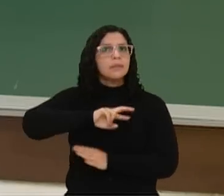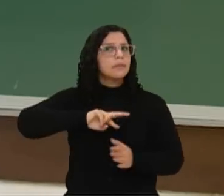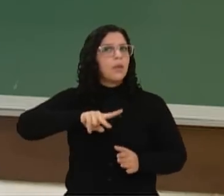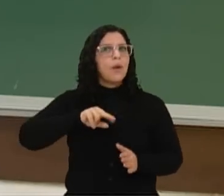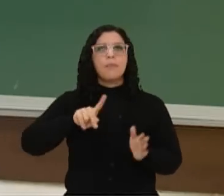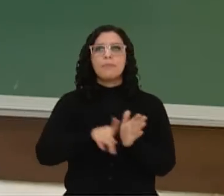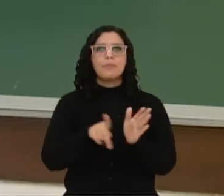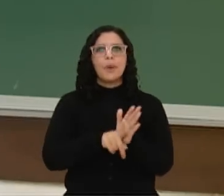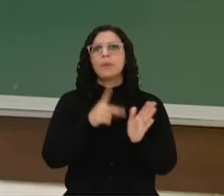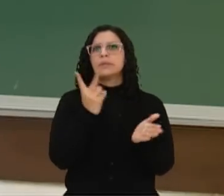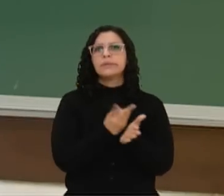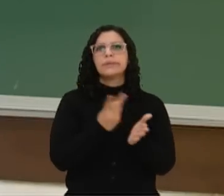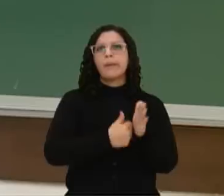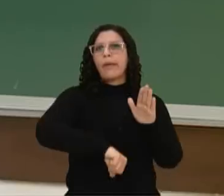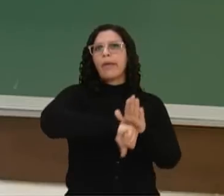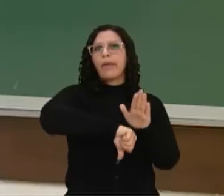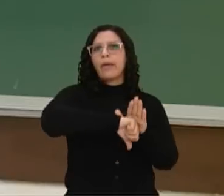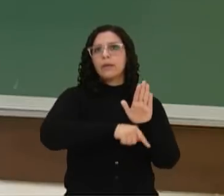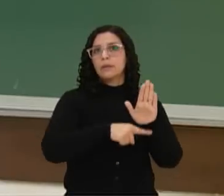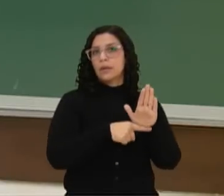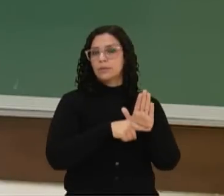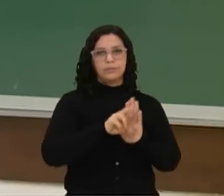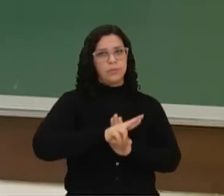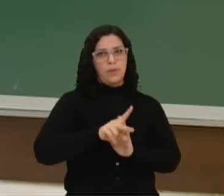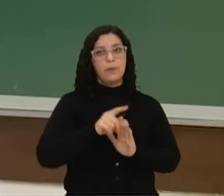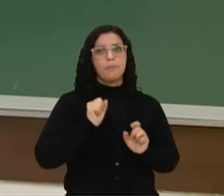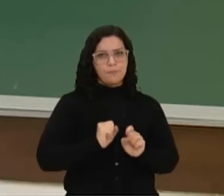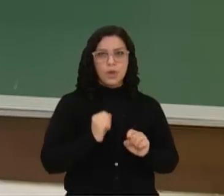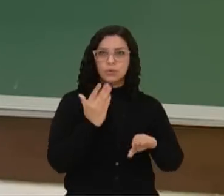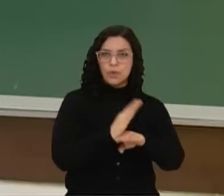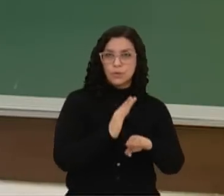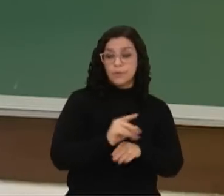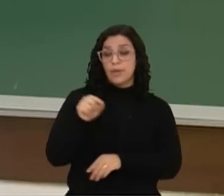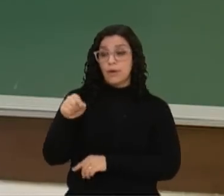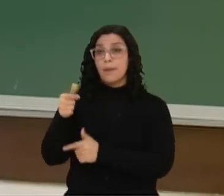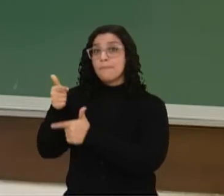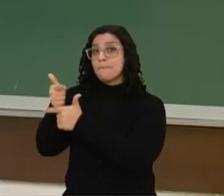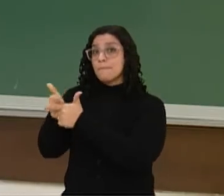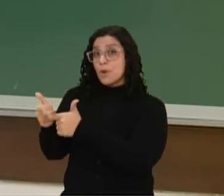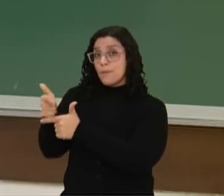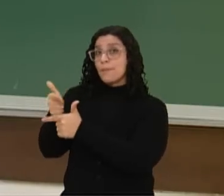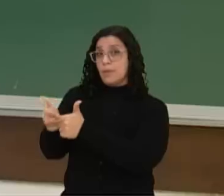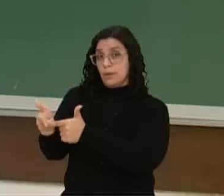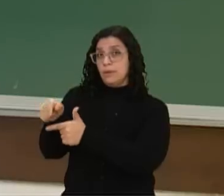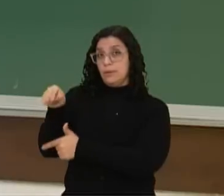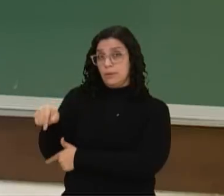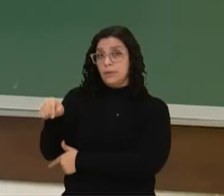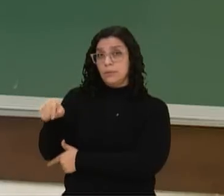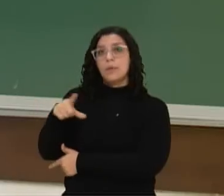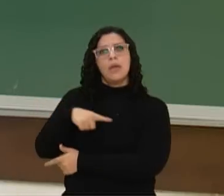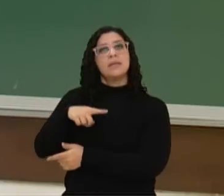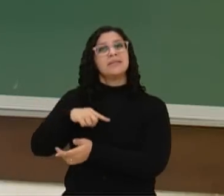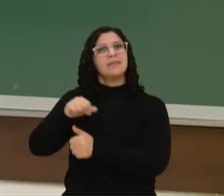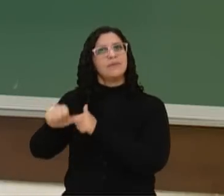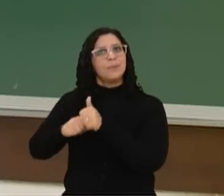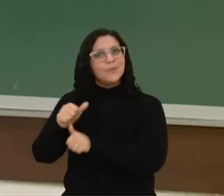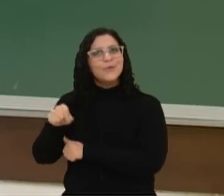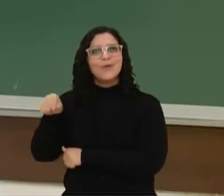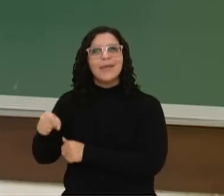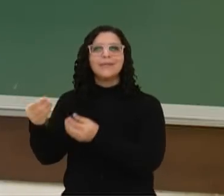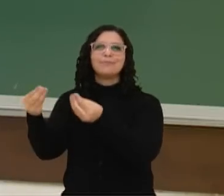que vai ser negativo, vai ser 100% negativo, né? E quando eu digo problema ambiental, são alterações